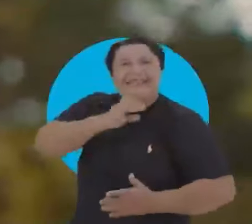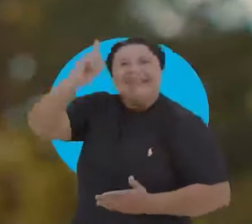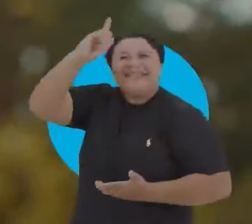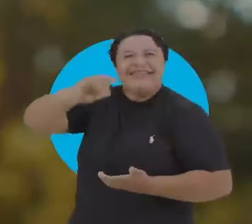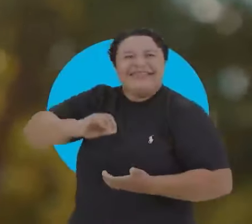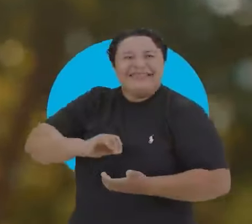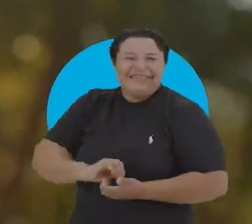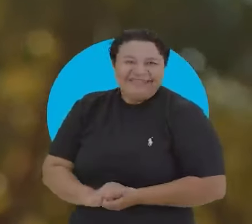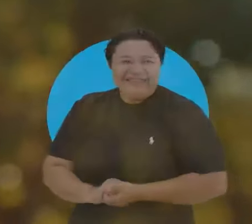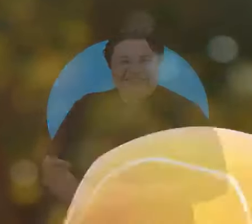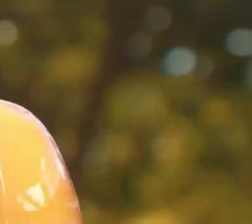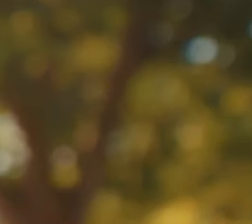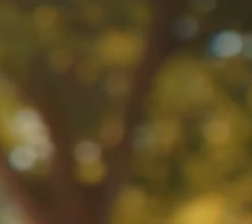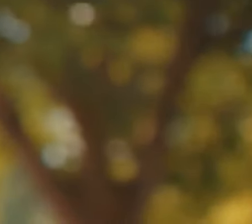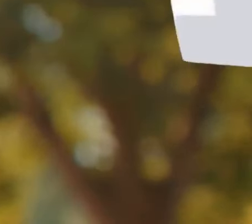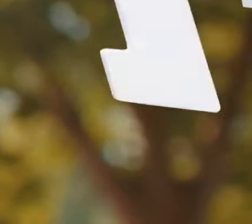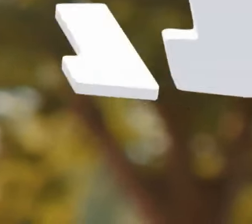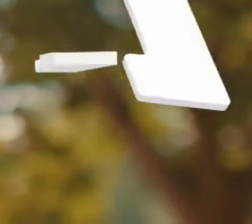em Deus